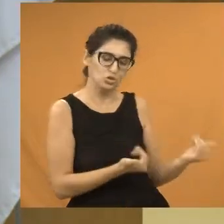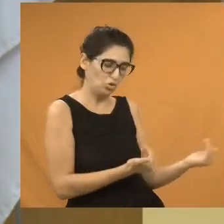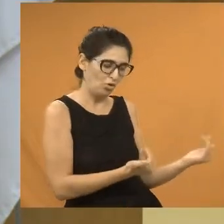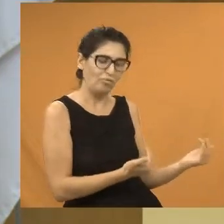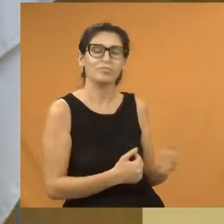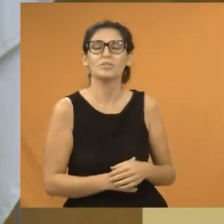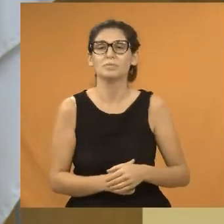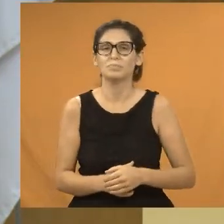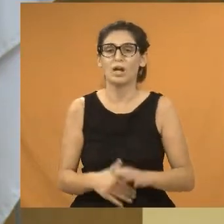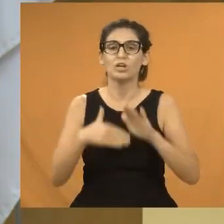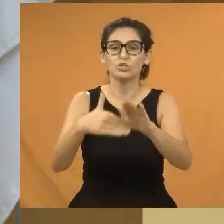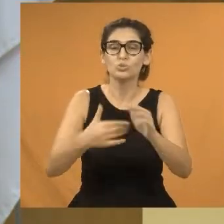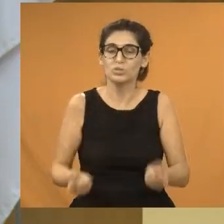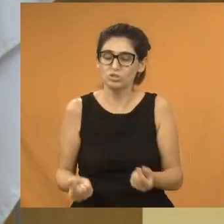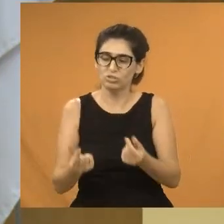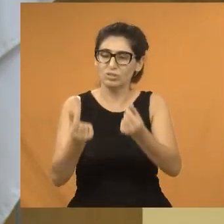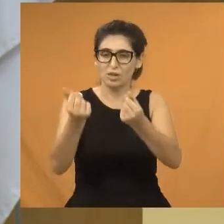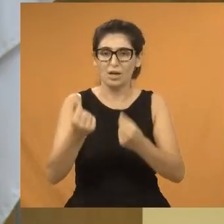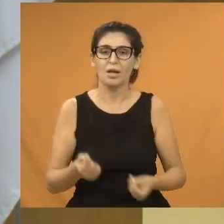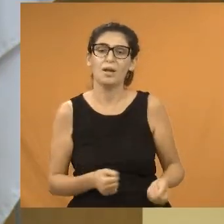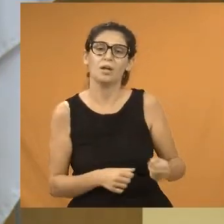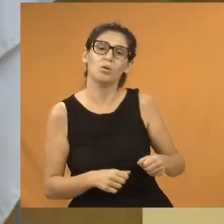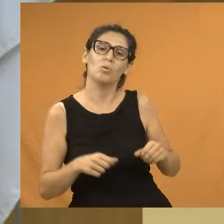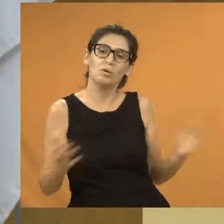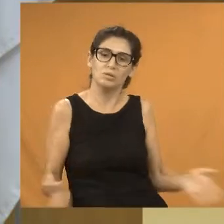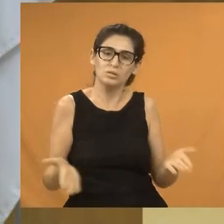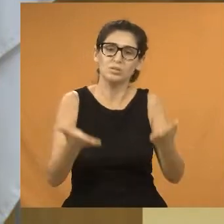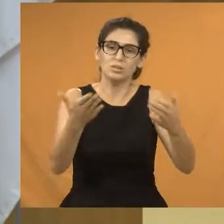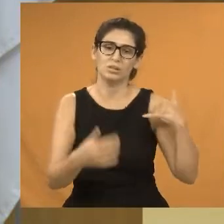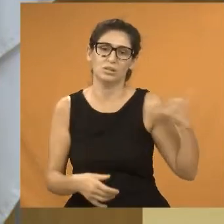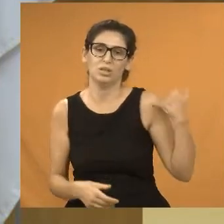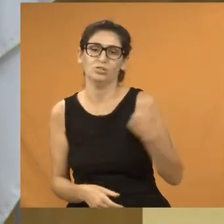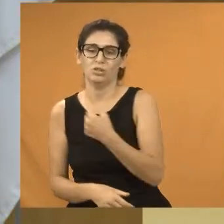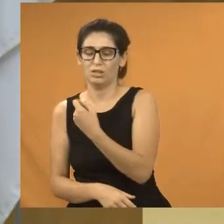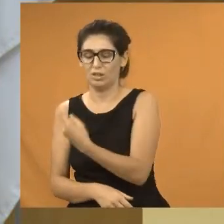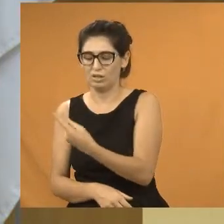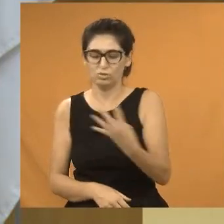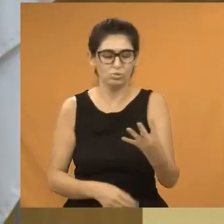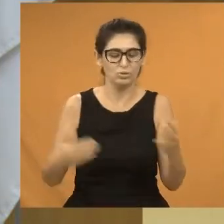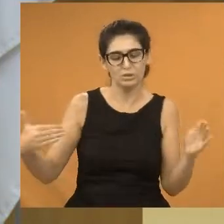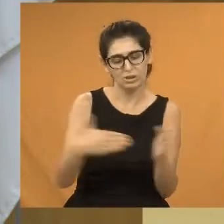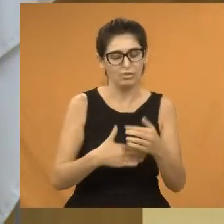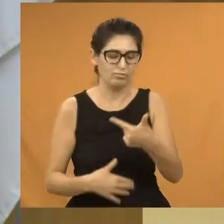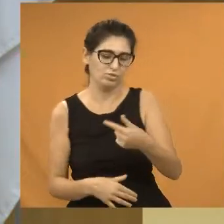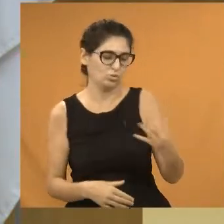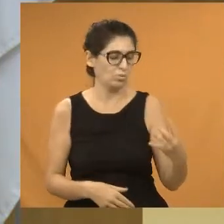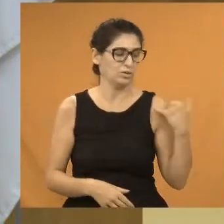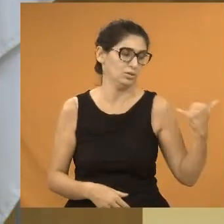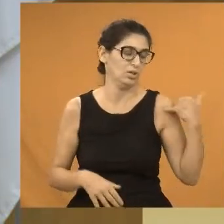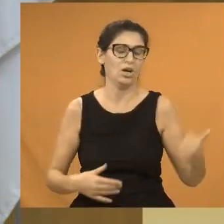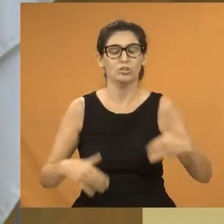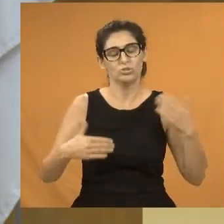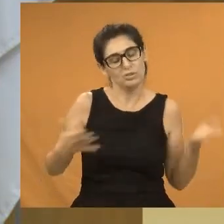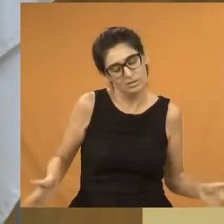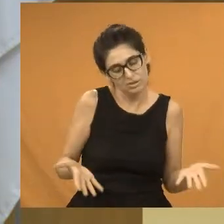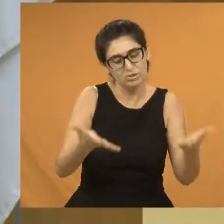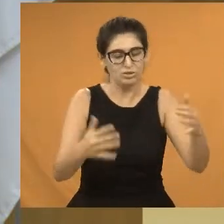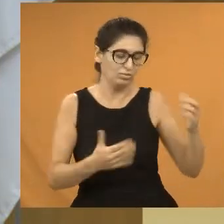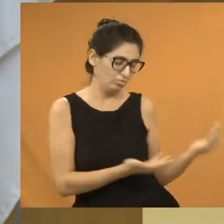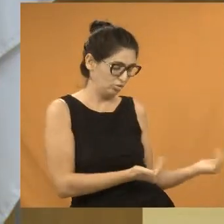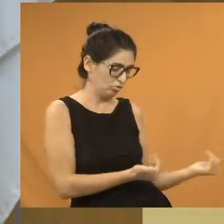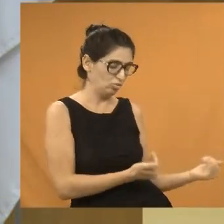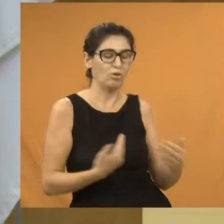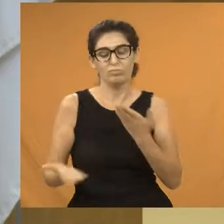para os jovens carentes de 14 a 24 anos. E para terminar, para o aniversário da nossa cidade, eu